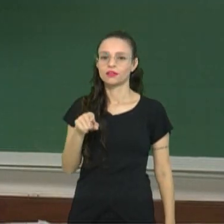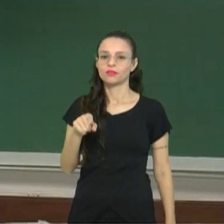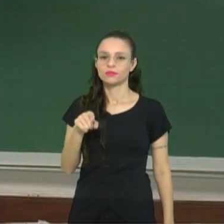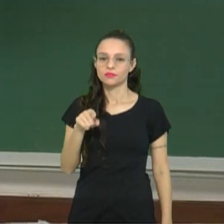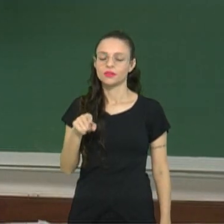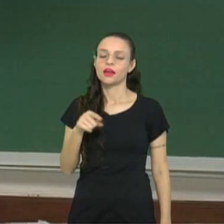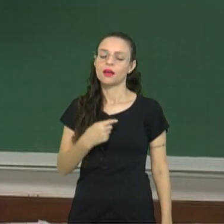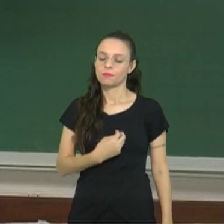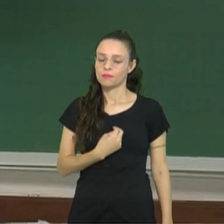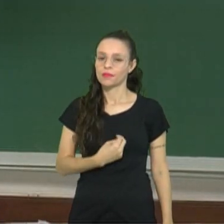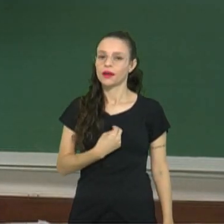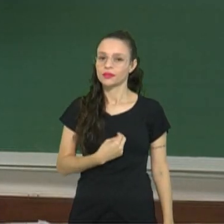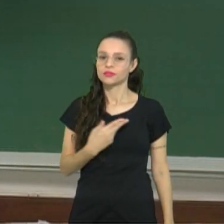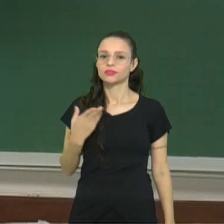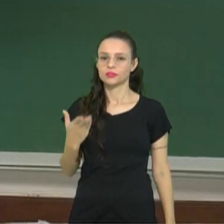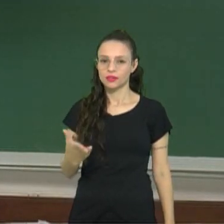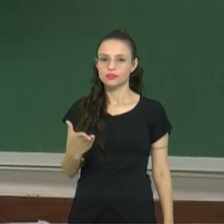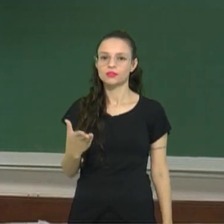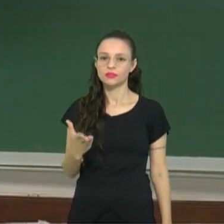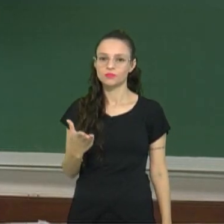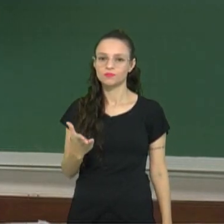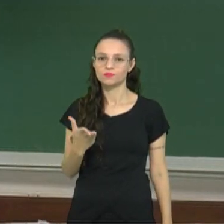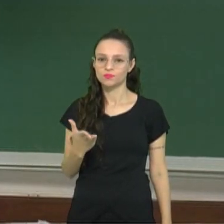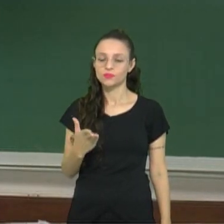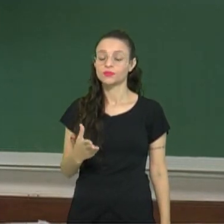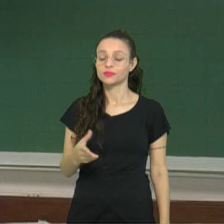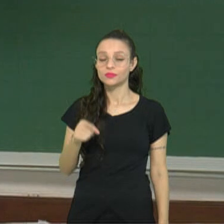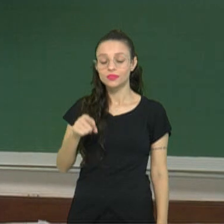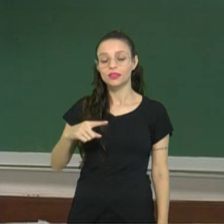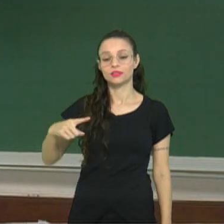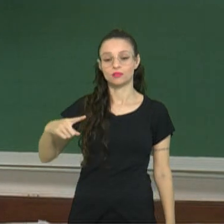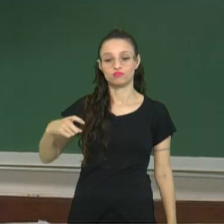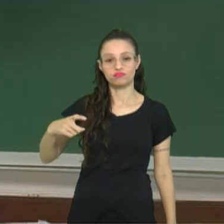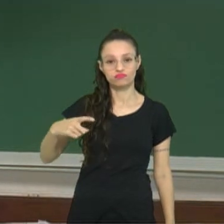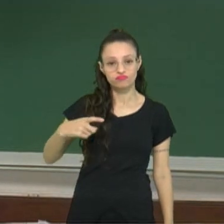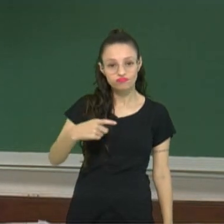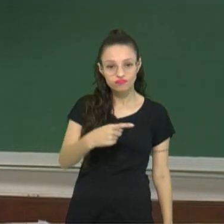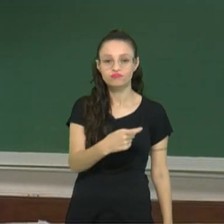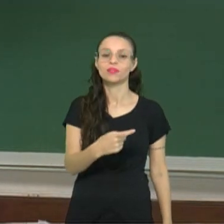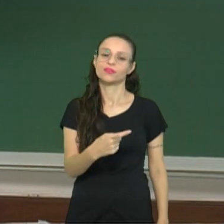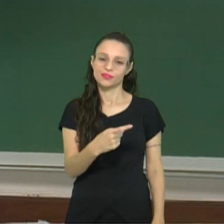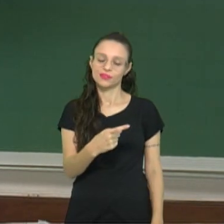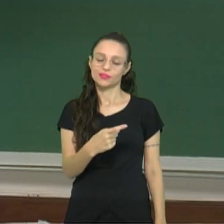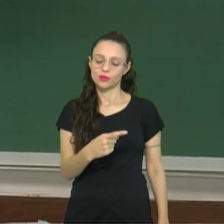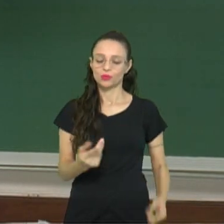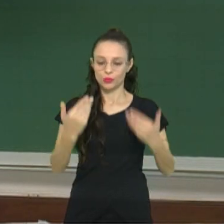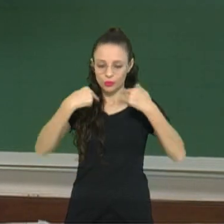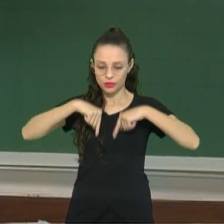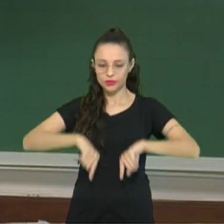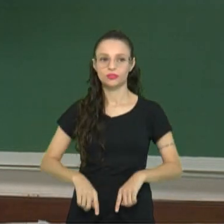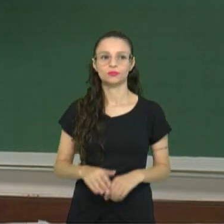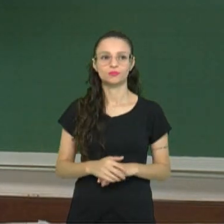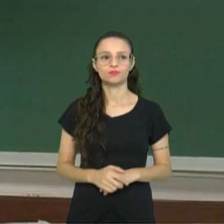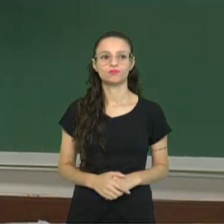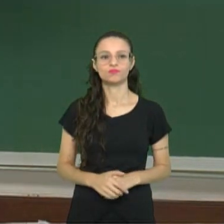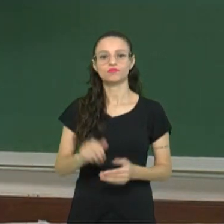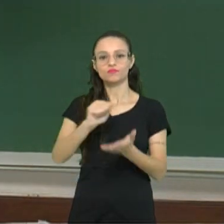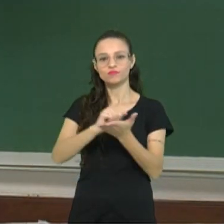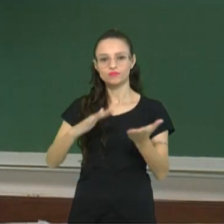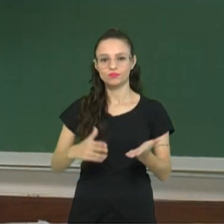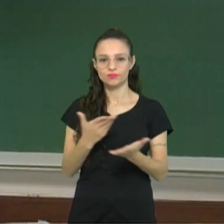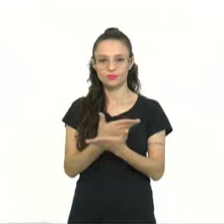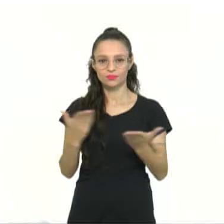a presença, né, desse ovo, do cisto, no organismo da pessoa. Então vamos ao exercício